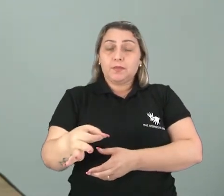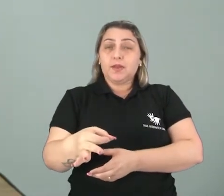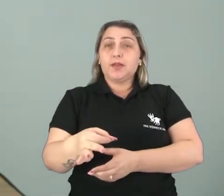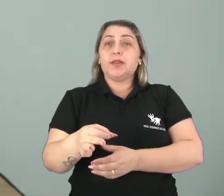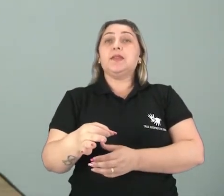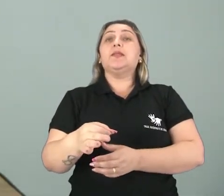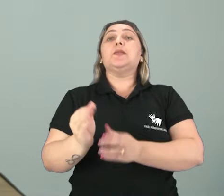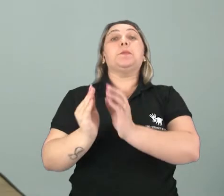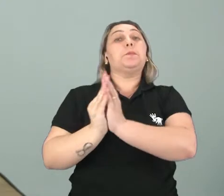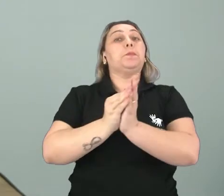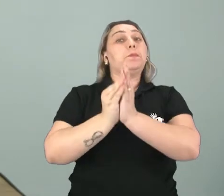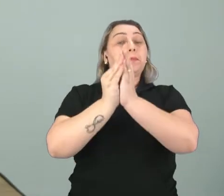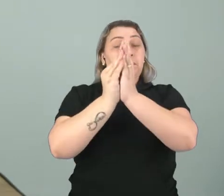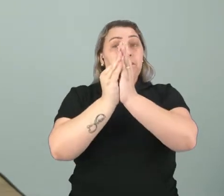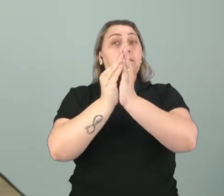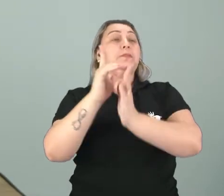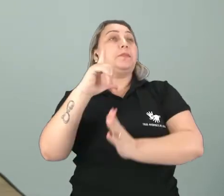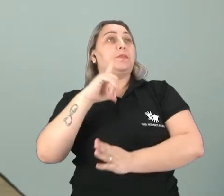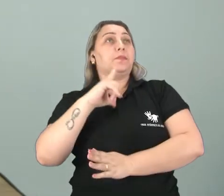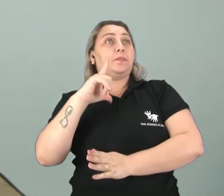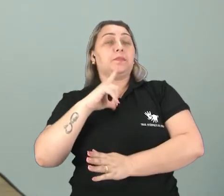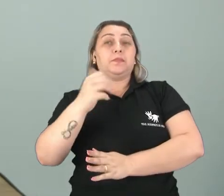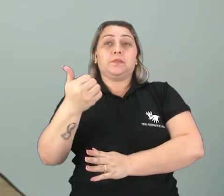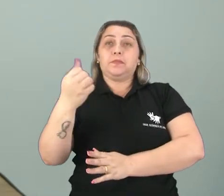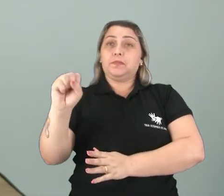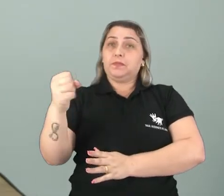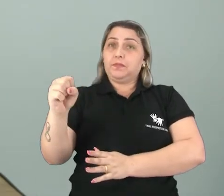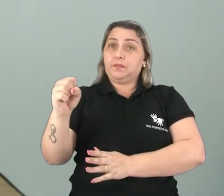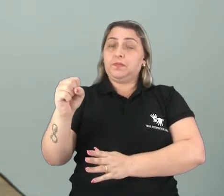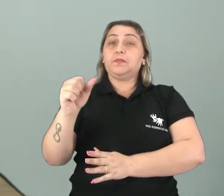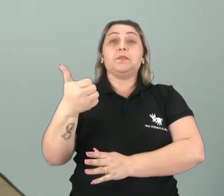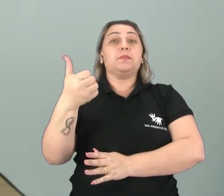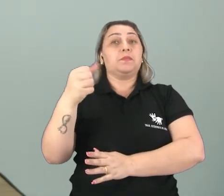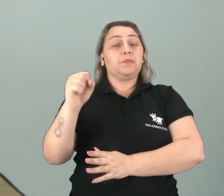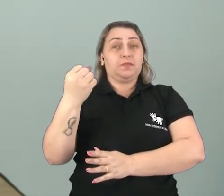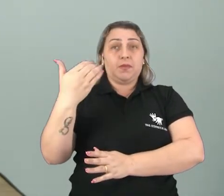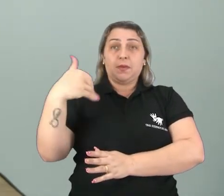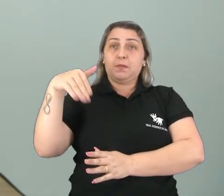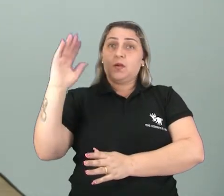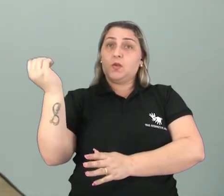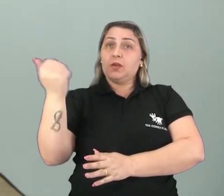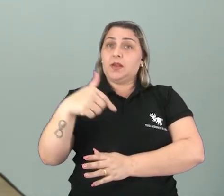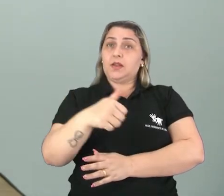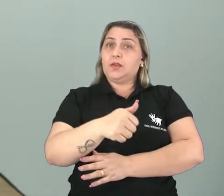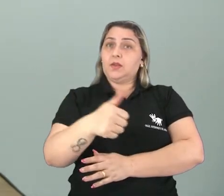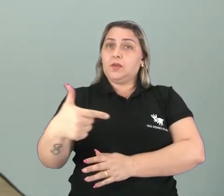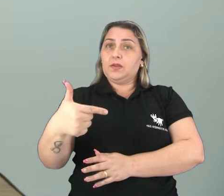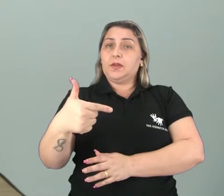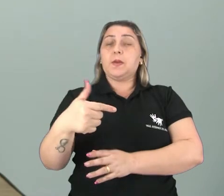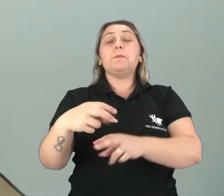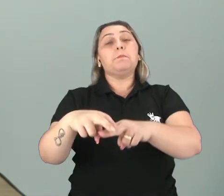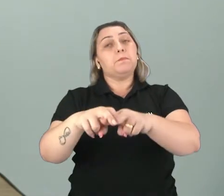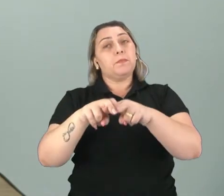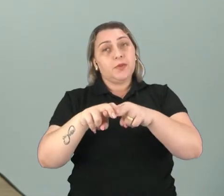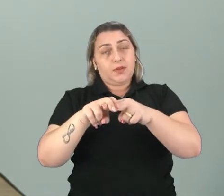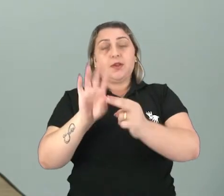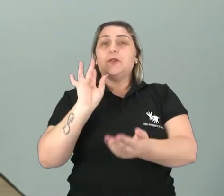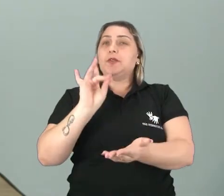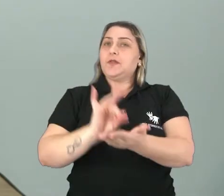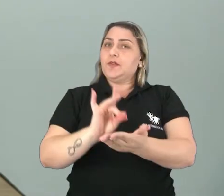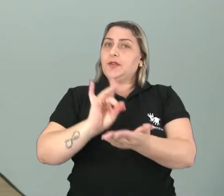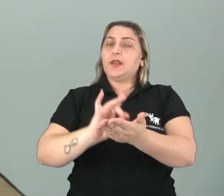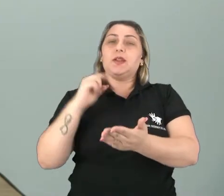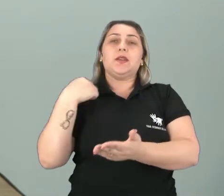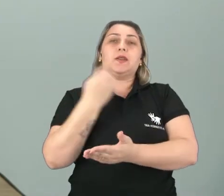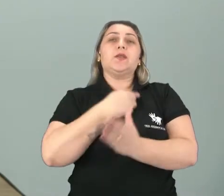tampinhas. E na coleção de bonecos, 18. E 18 é maior do que 12. Por isso, realmente,